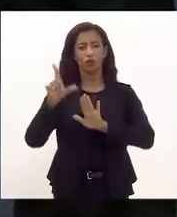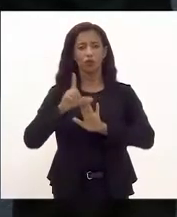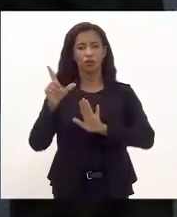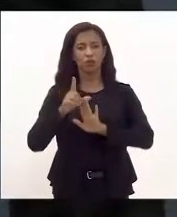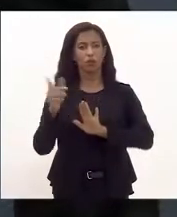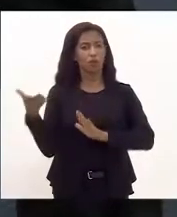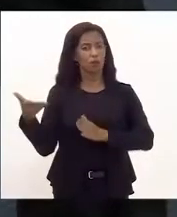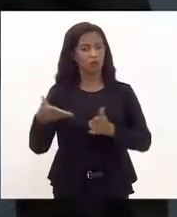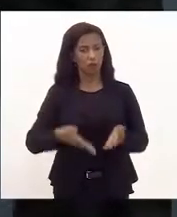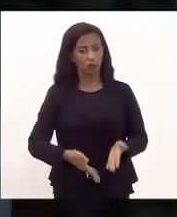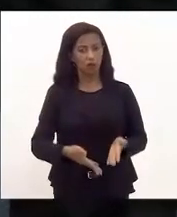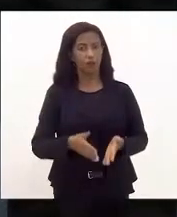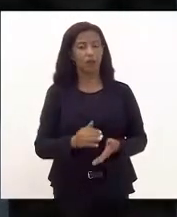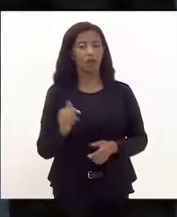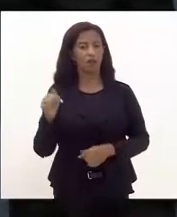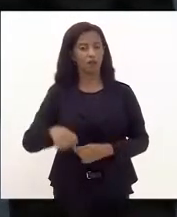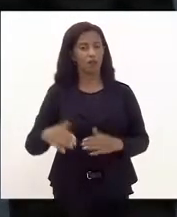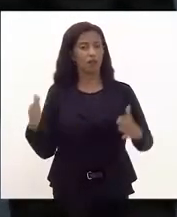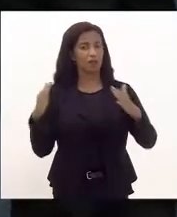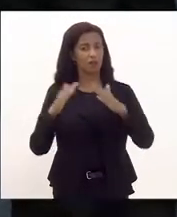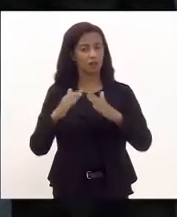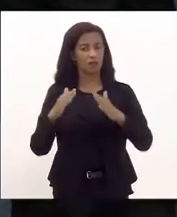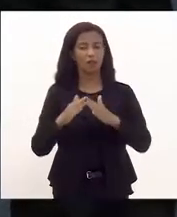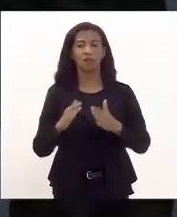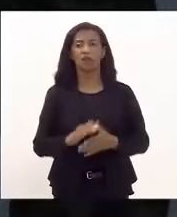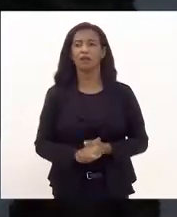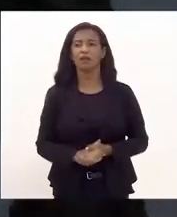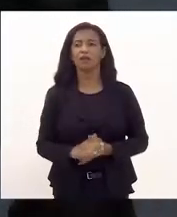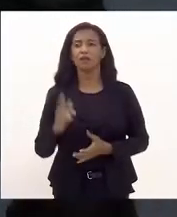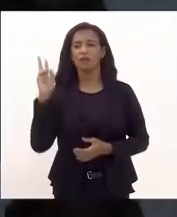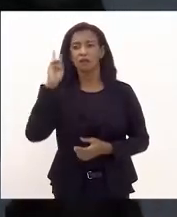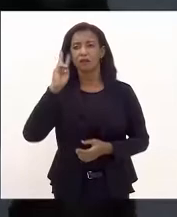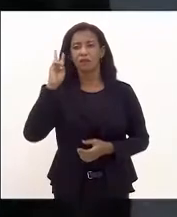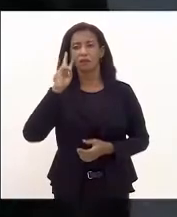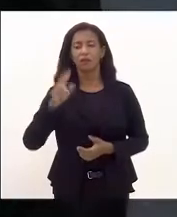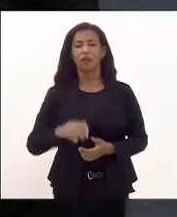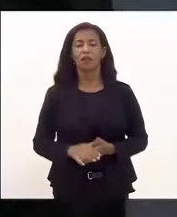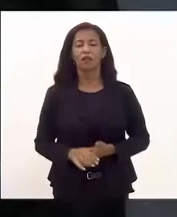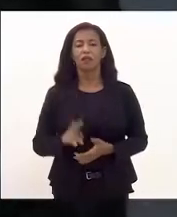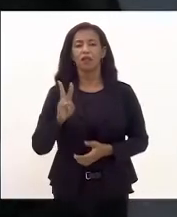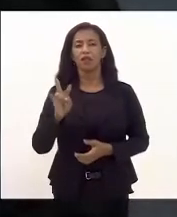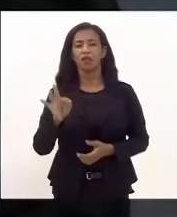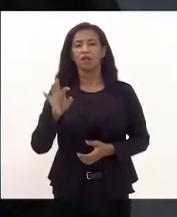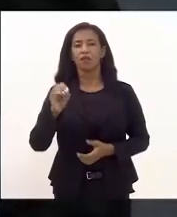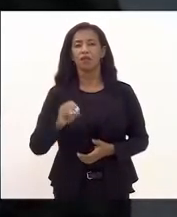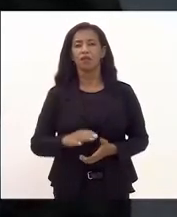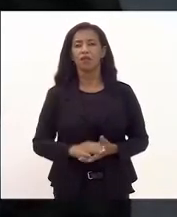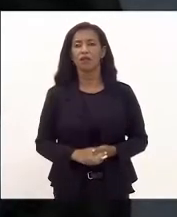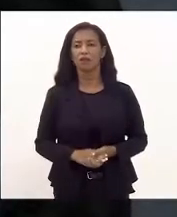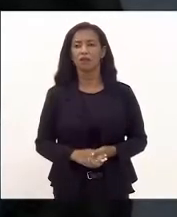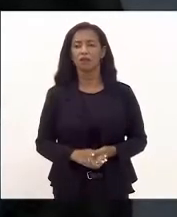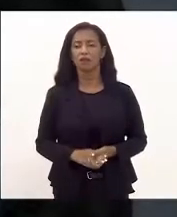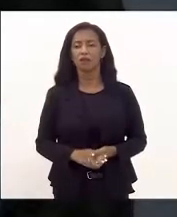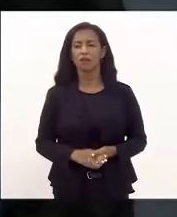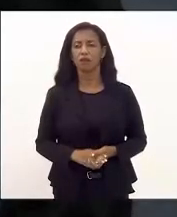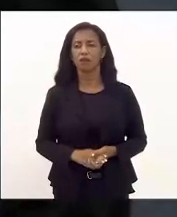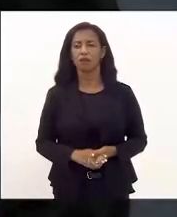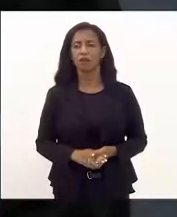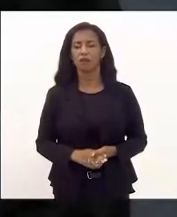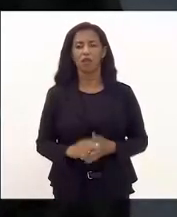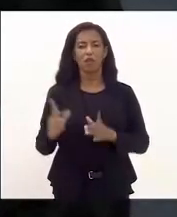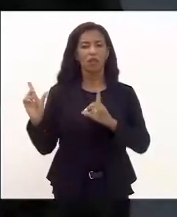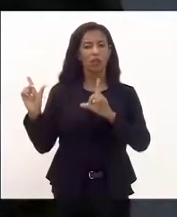para que fique nos anais dessa casa e nos anais da história esse veto que é, no